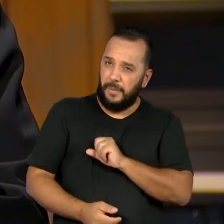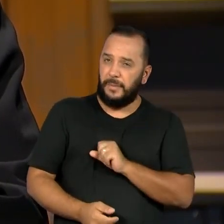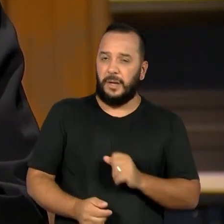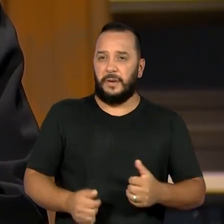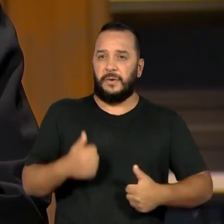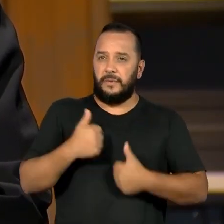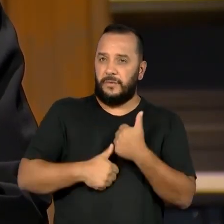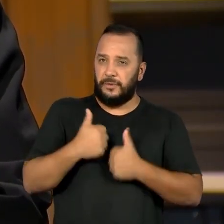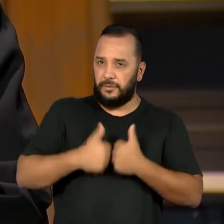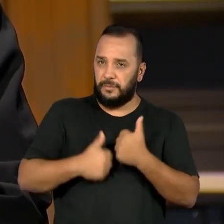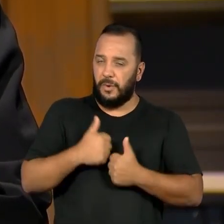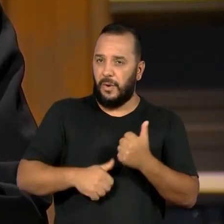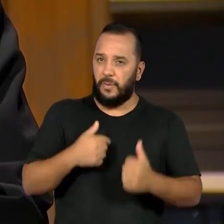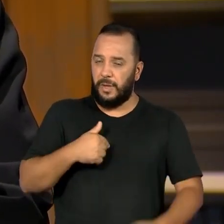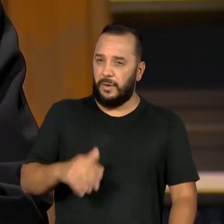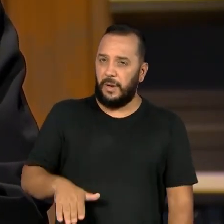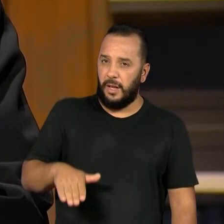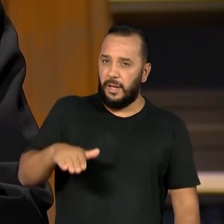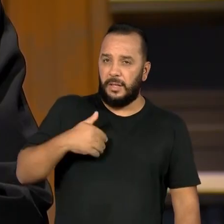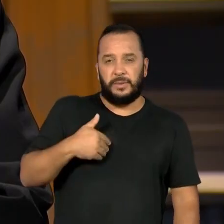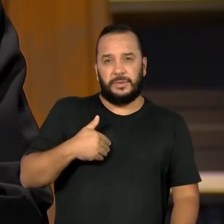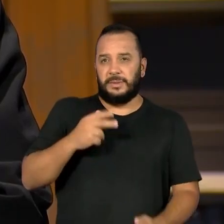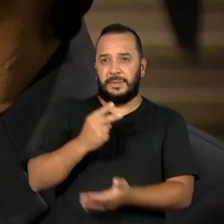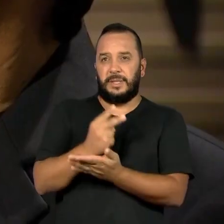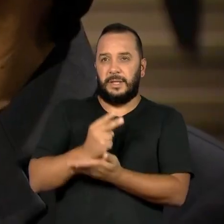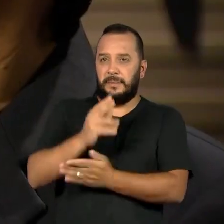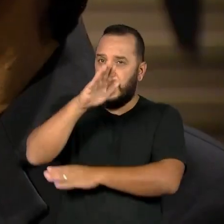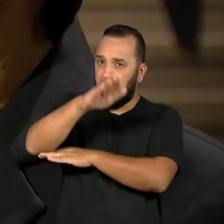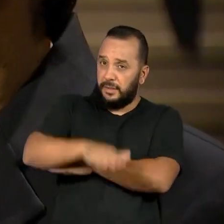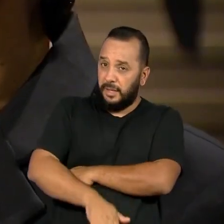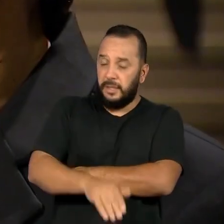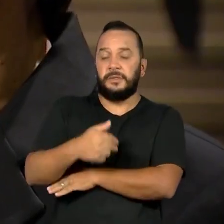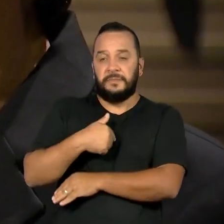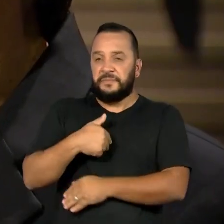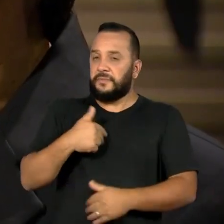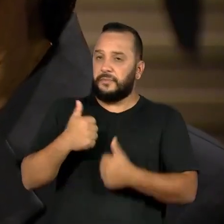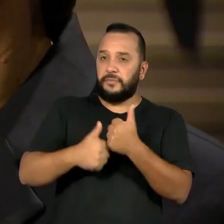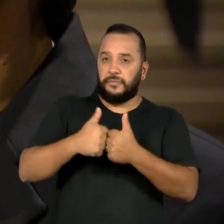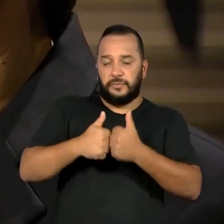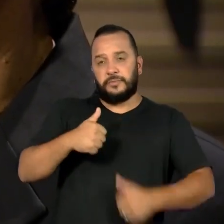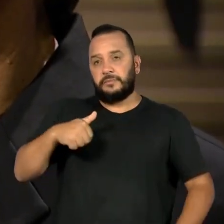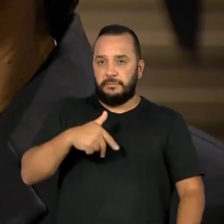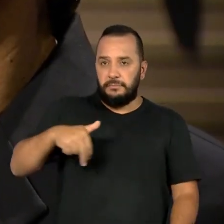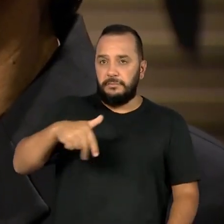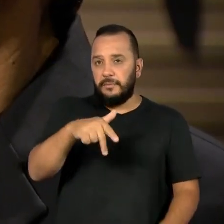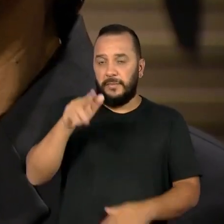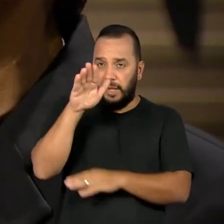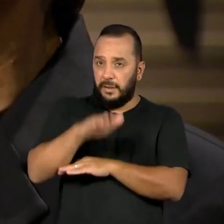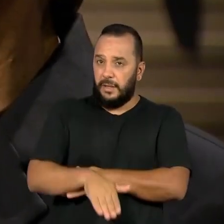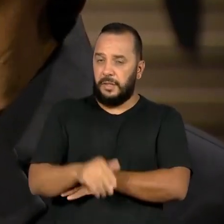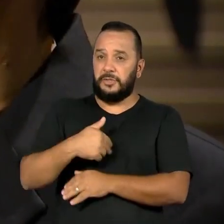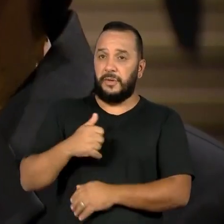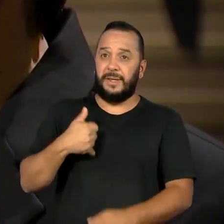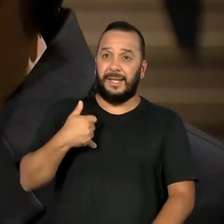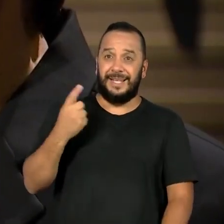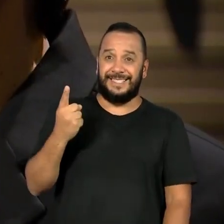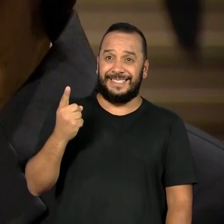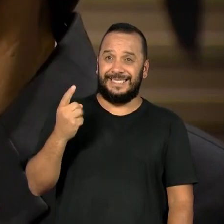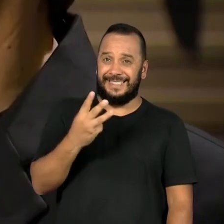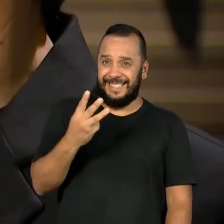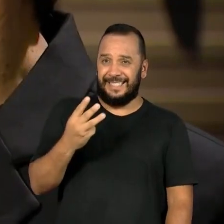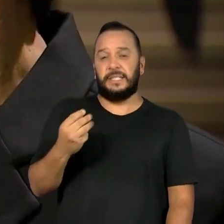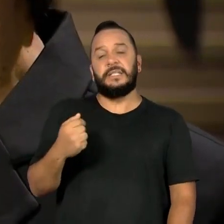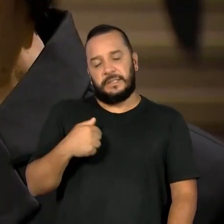infância jogava bola Todas As Tardes e com 13 anos eu levei uma pancada e me afastou por